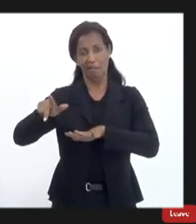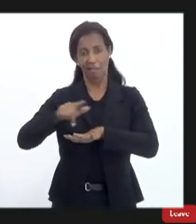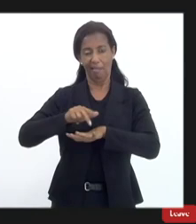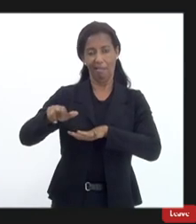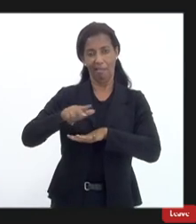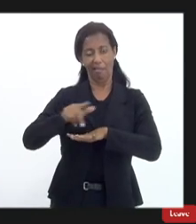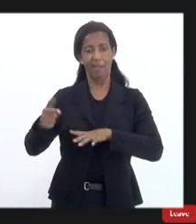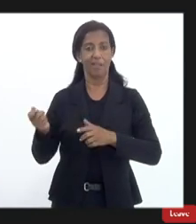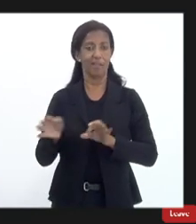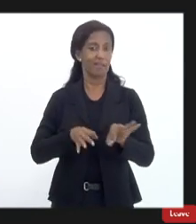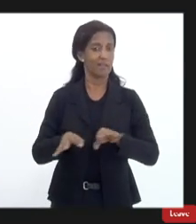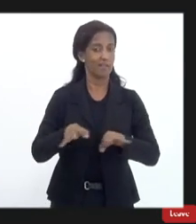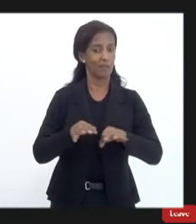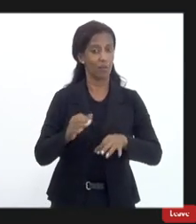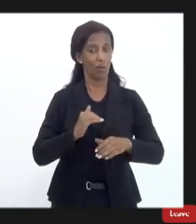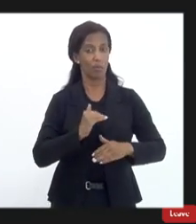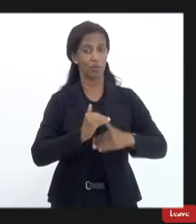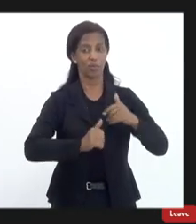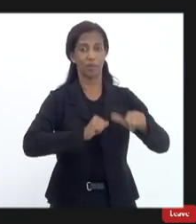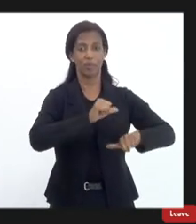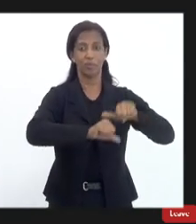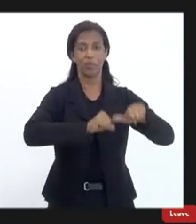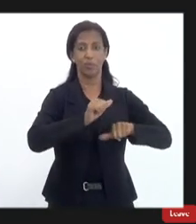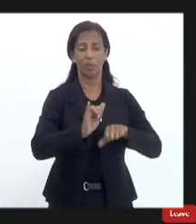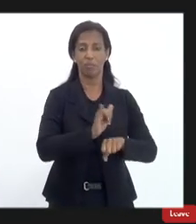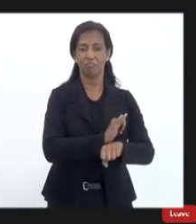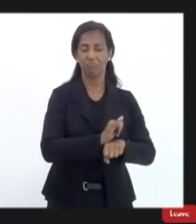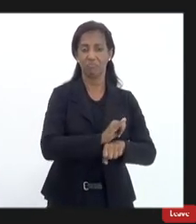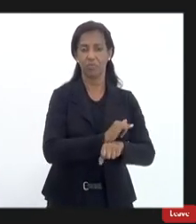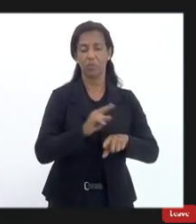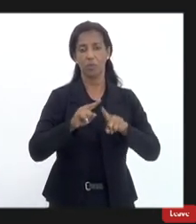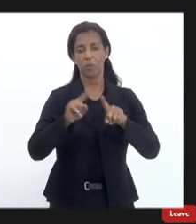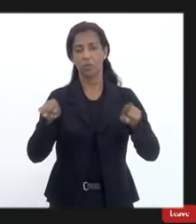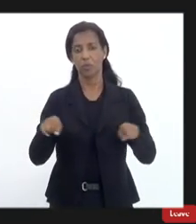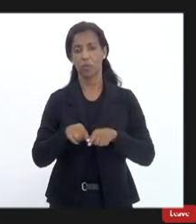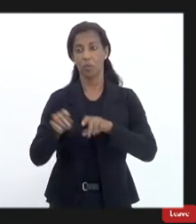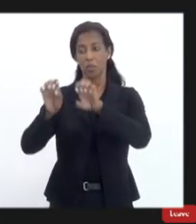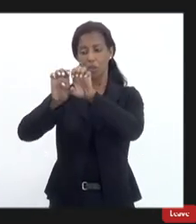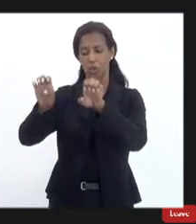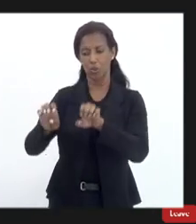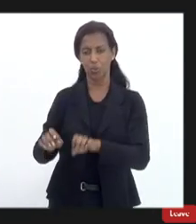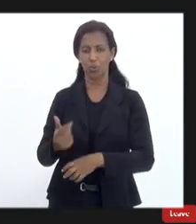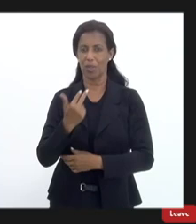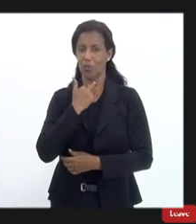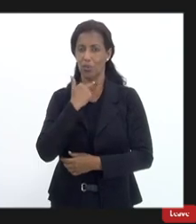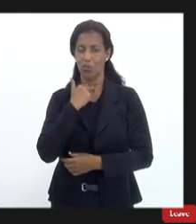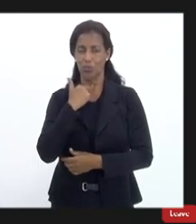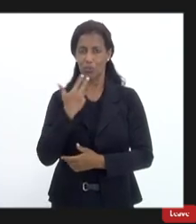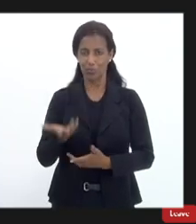e vamos, dessa forma, construindo, às vezes, práticas escolares em estruturas completamente